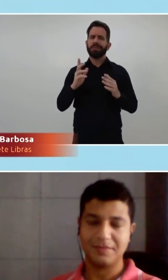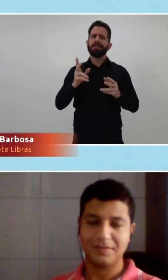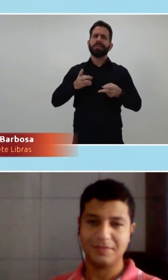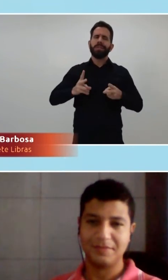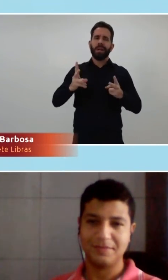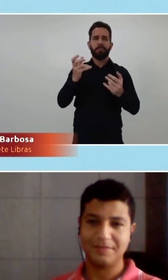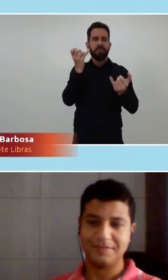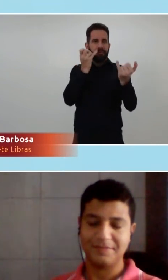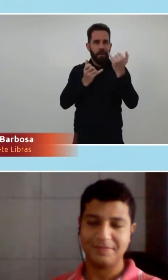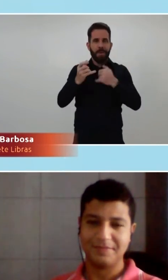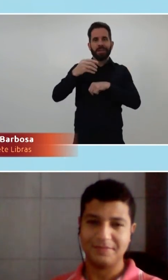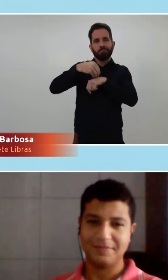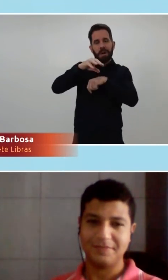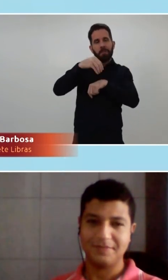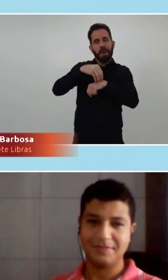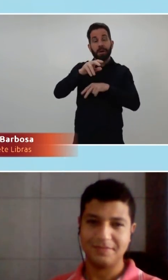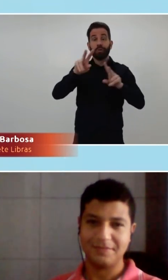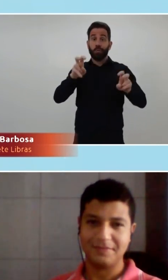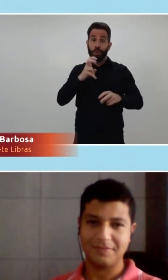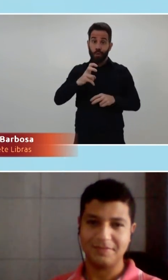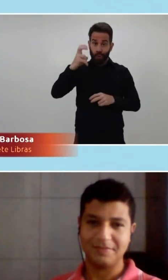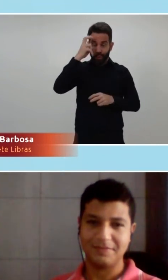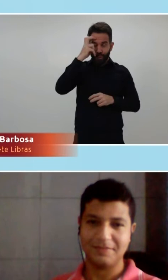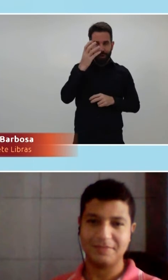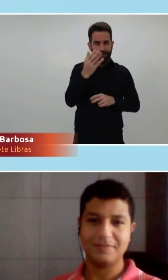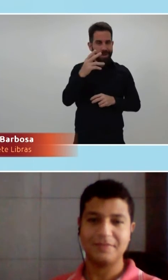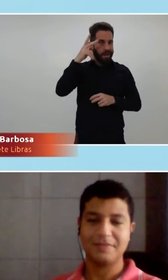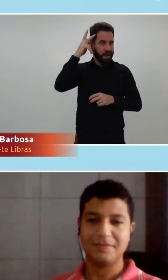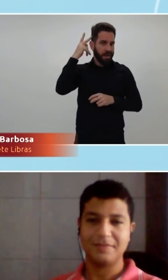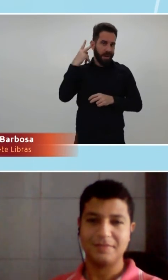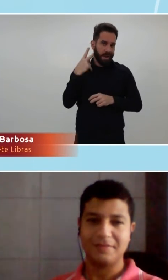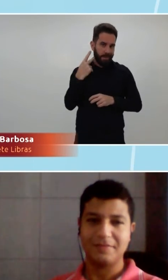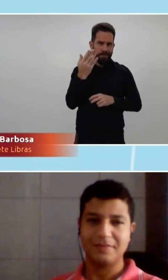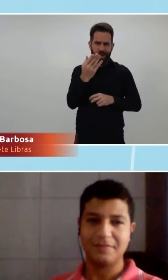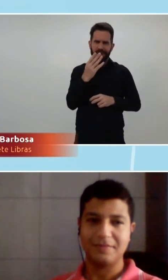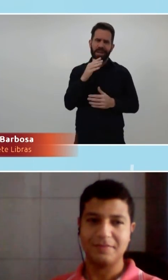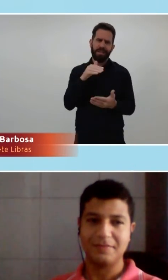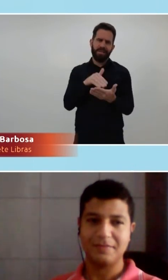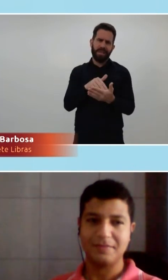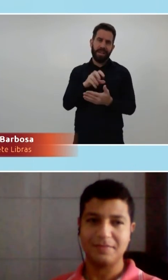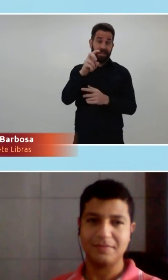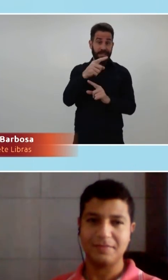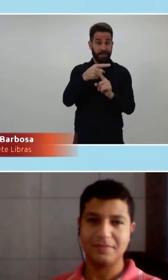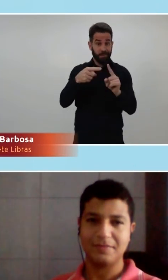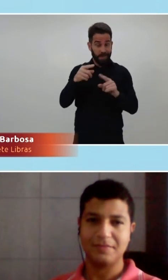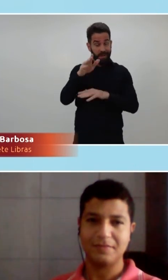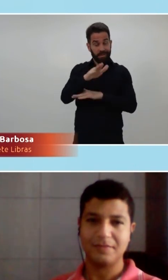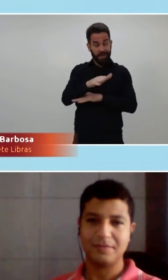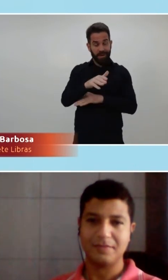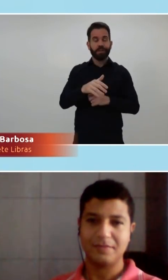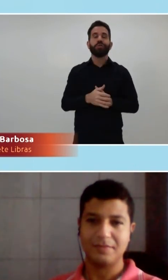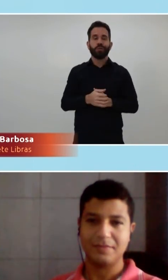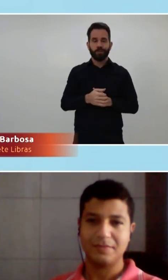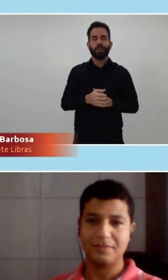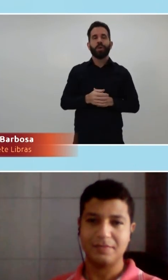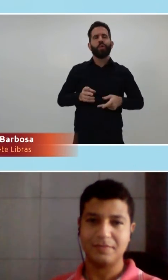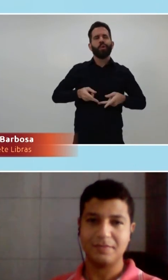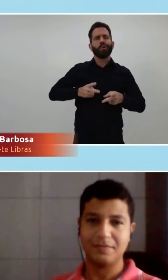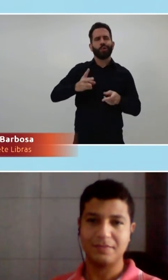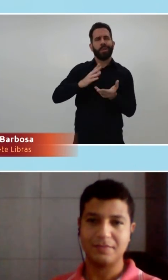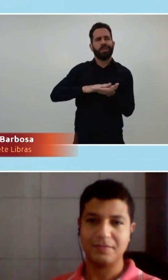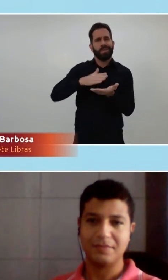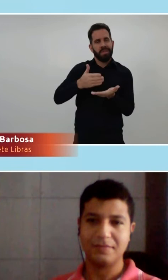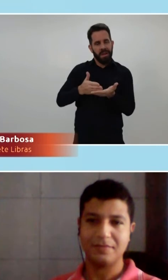cultura. Eu sou a Camila Maia e estou com você até daqui a pouquinho, 5h30 da tarde. Quem continua a fazer a interpretação para Libras